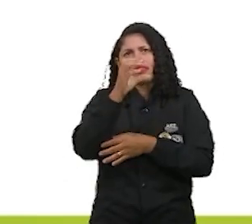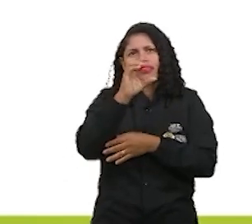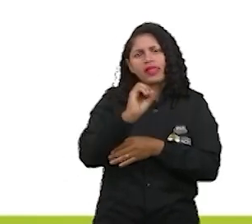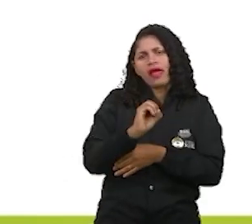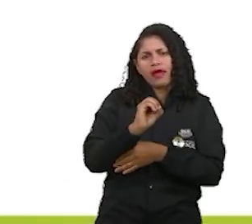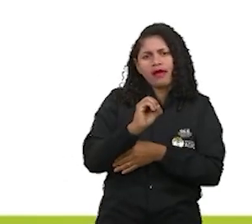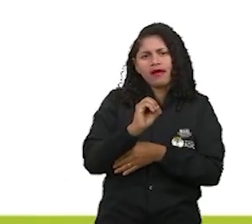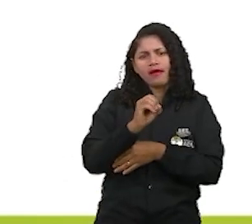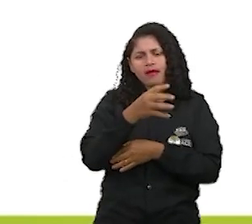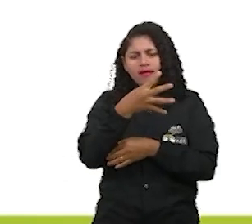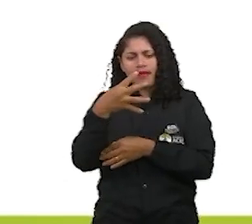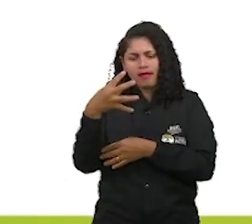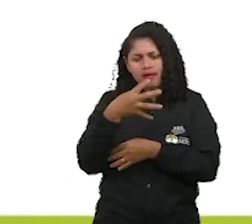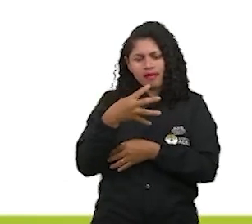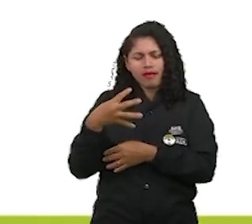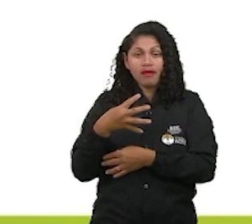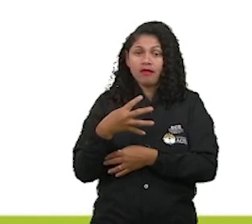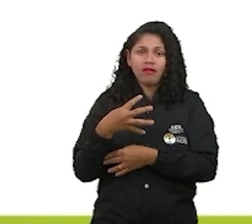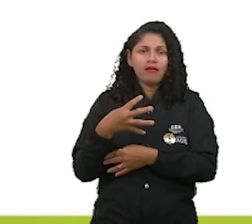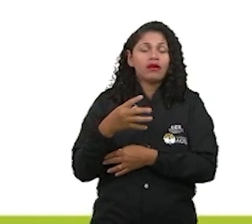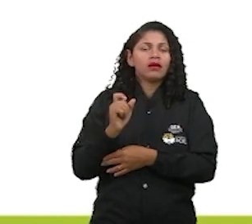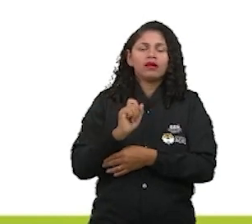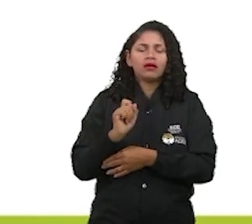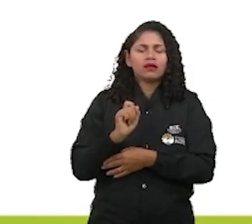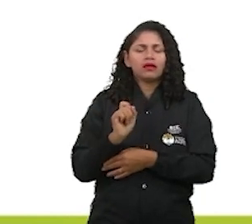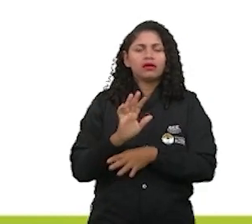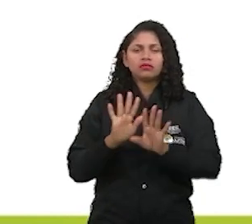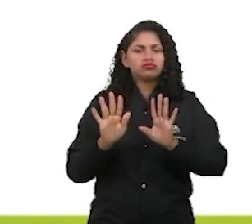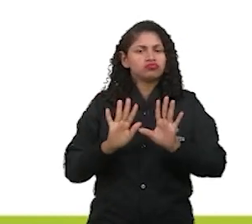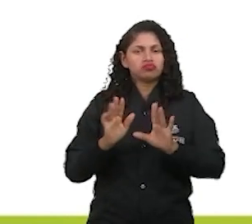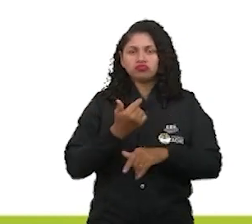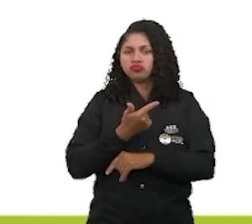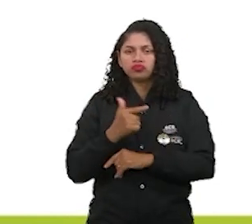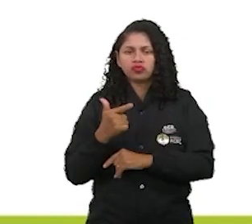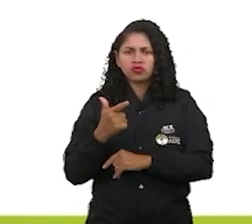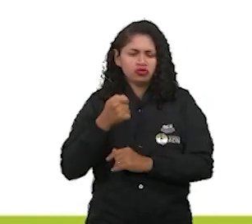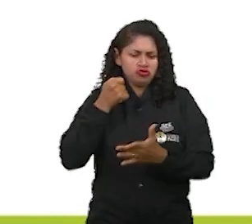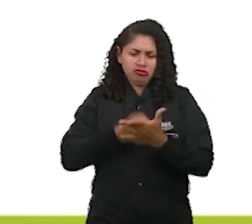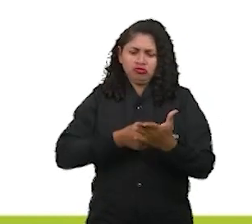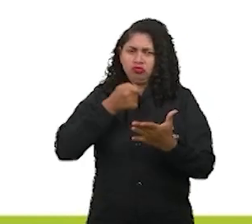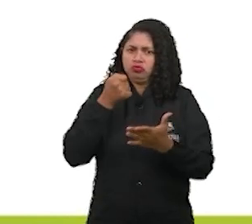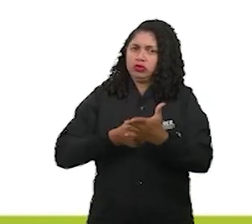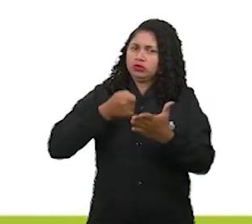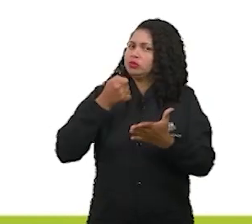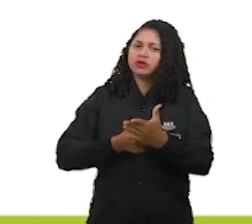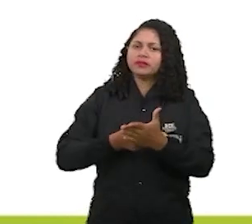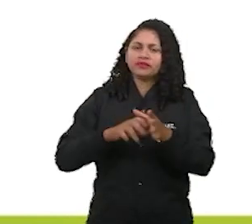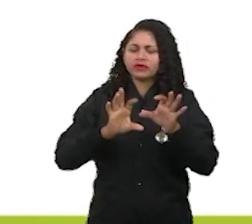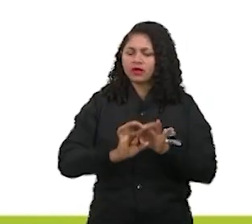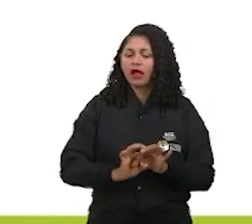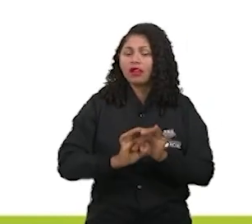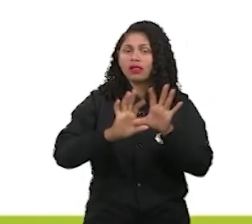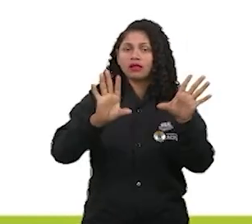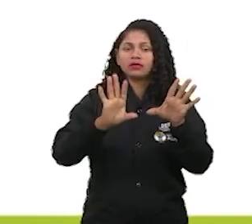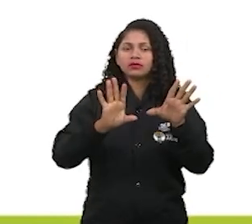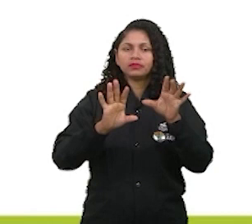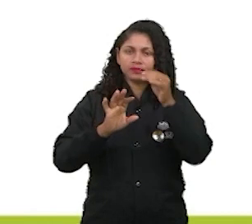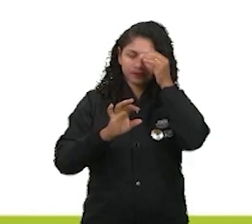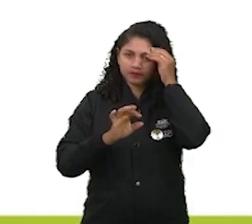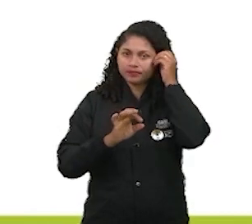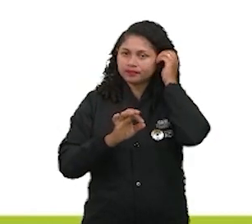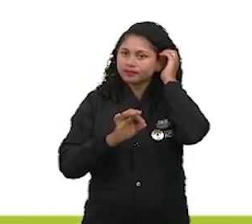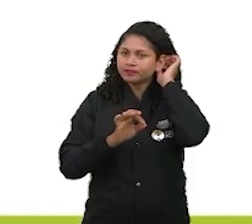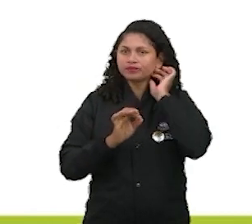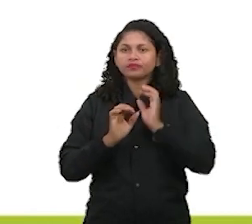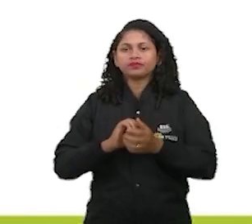métricas. Não tinha mais vamos dizer assim, essa obrigatoriedade. Não precisava necessariamente